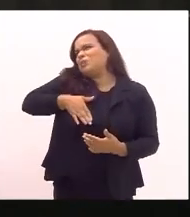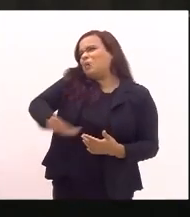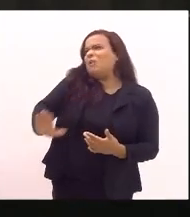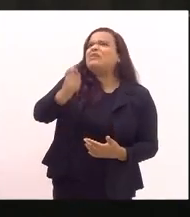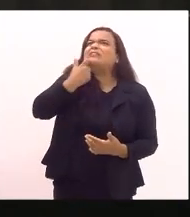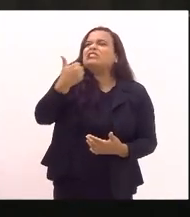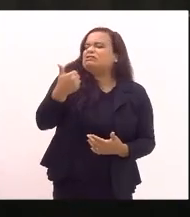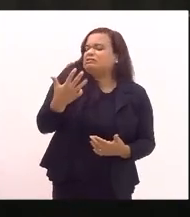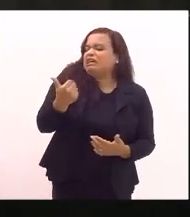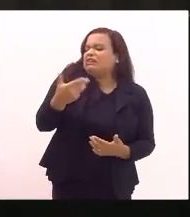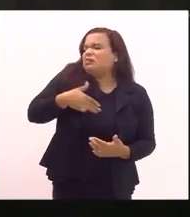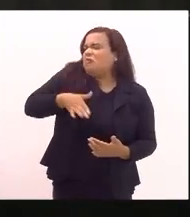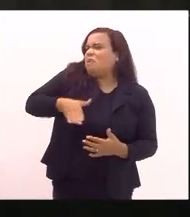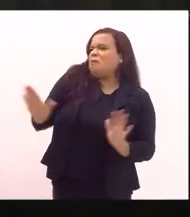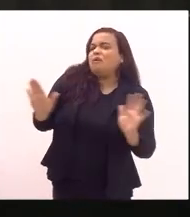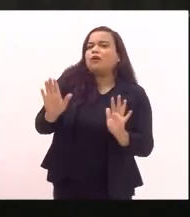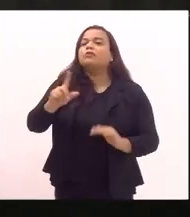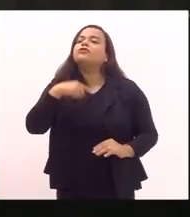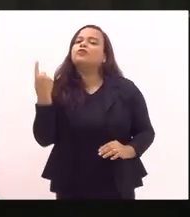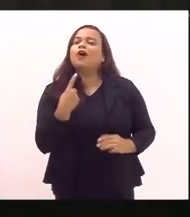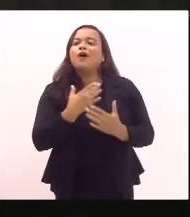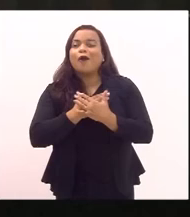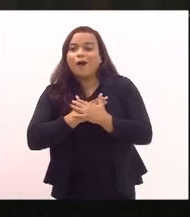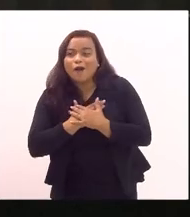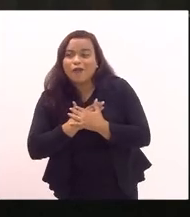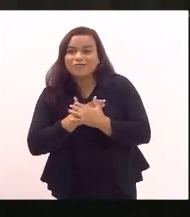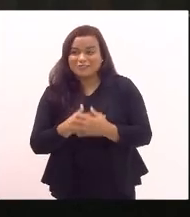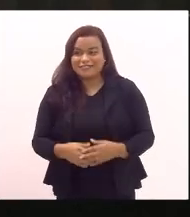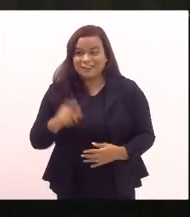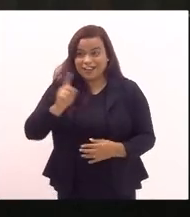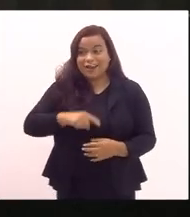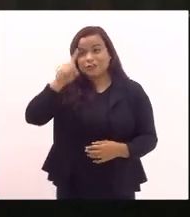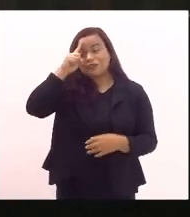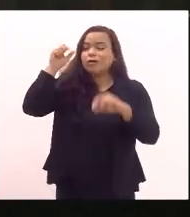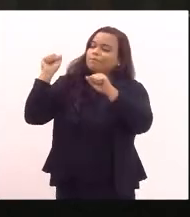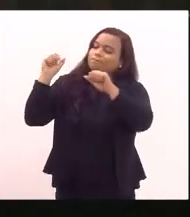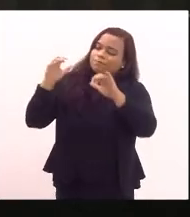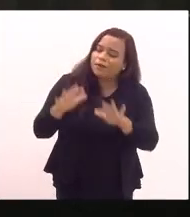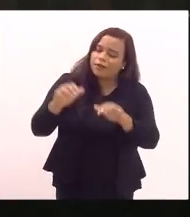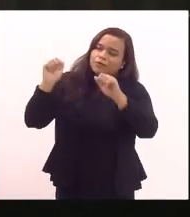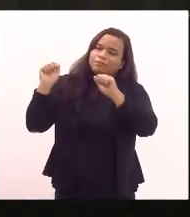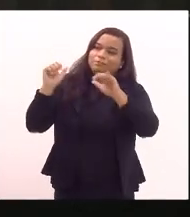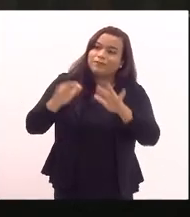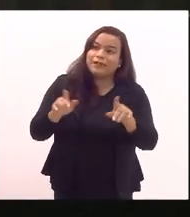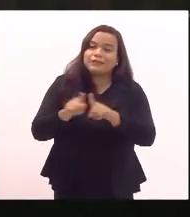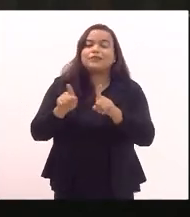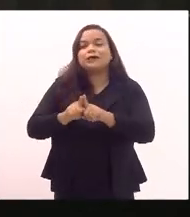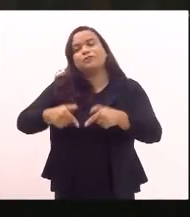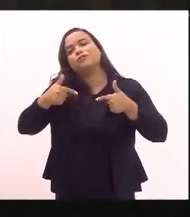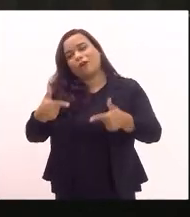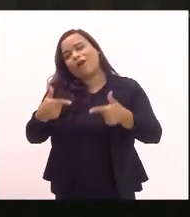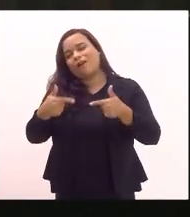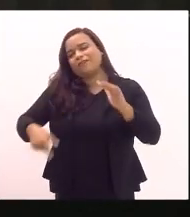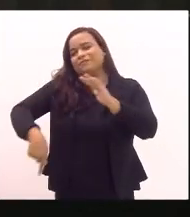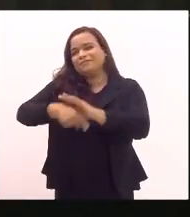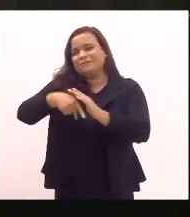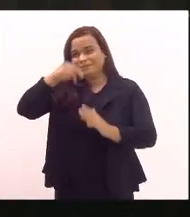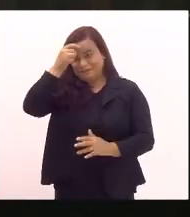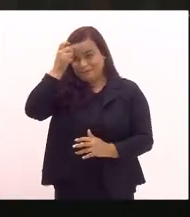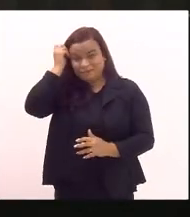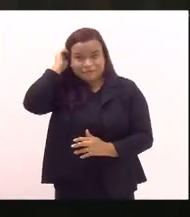a gente gosta para gente é um dia de muita benção e muita sorte né